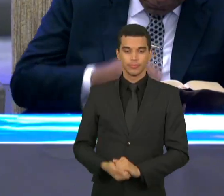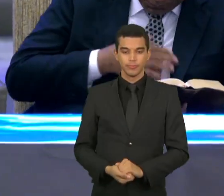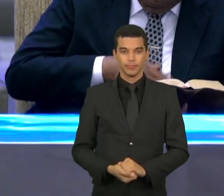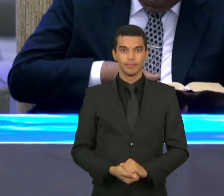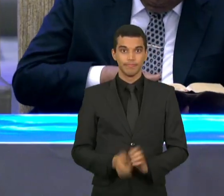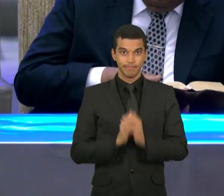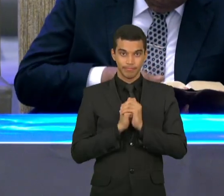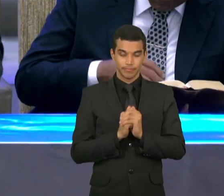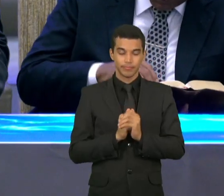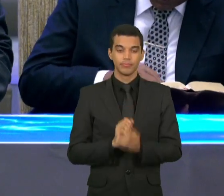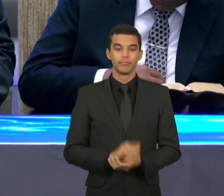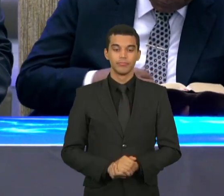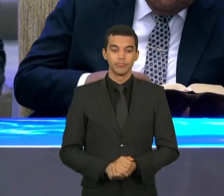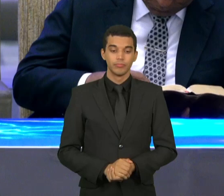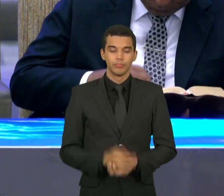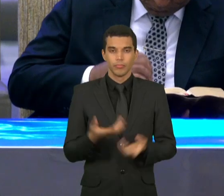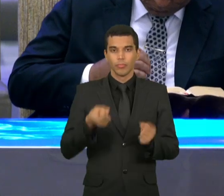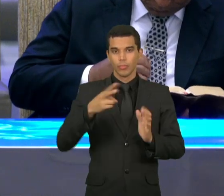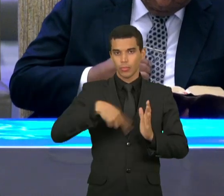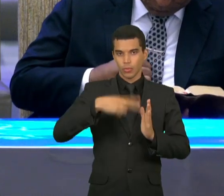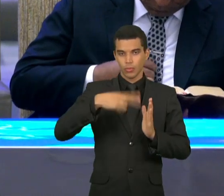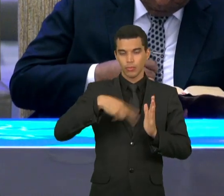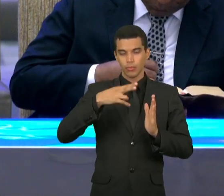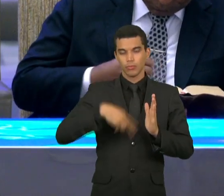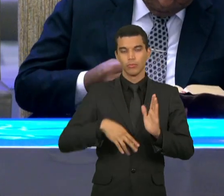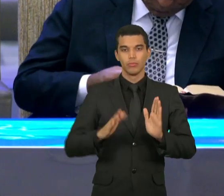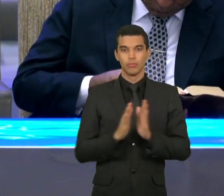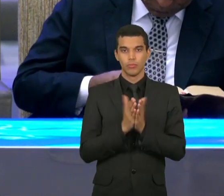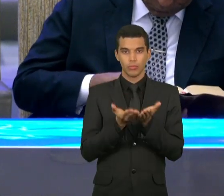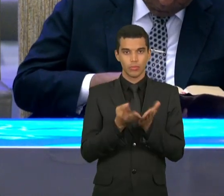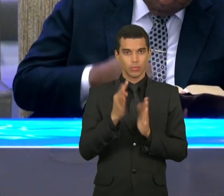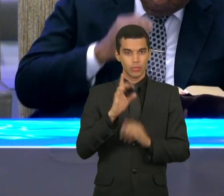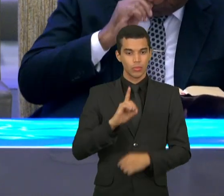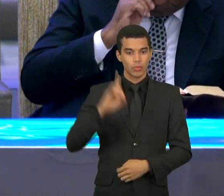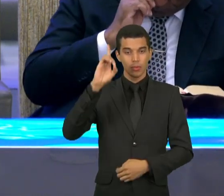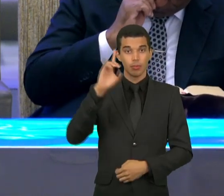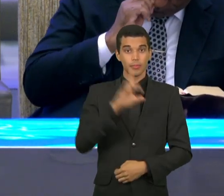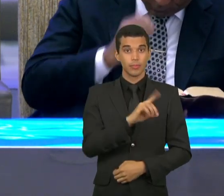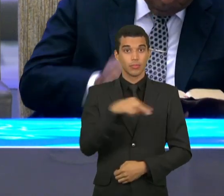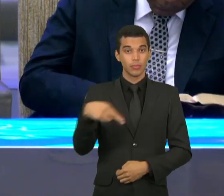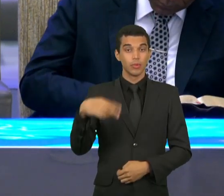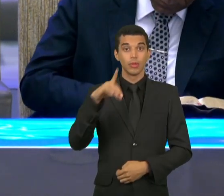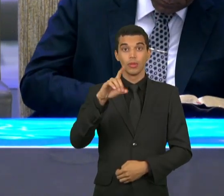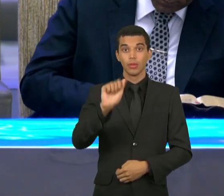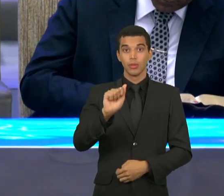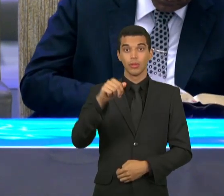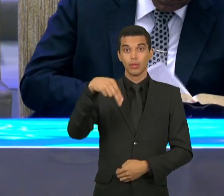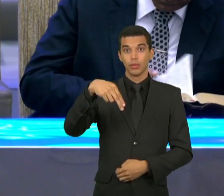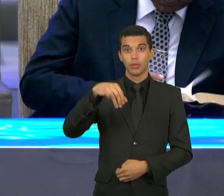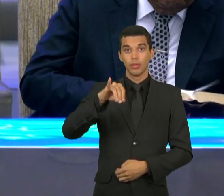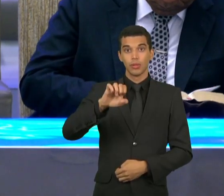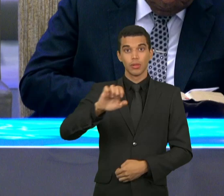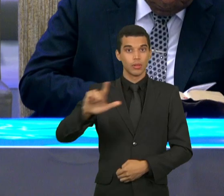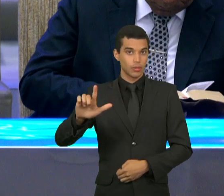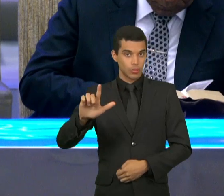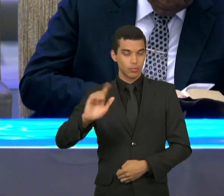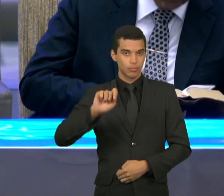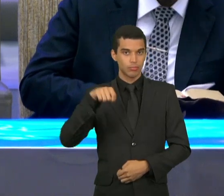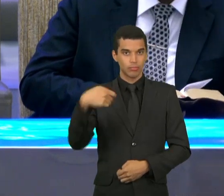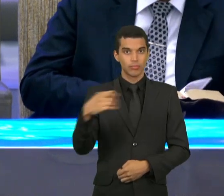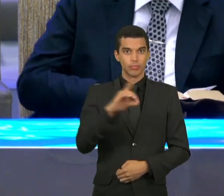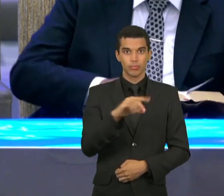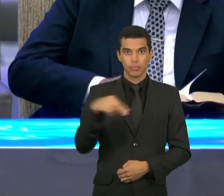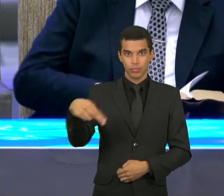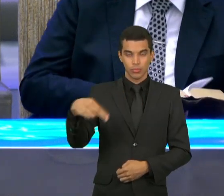Vamos fazer uma leitura bíblica em Daniel capítulo 6. E eu quero que vocês